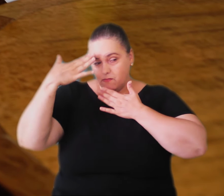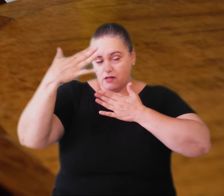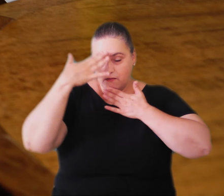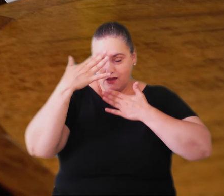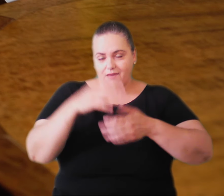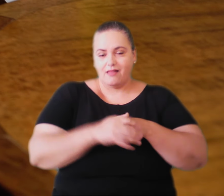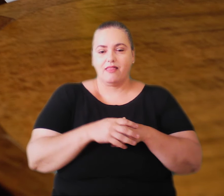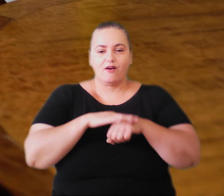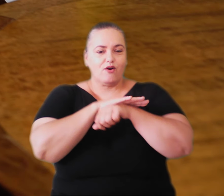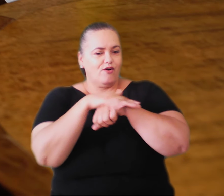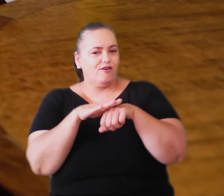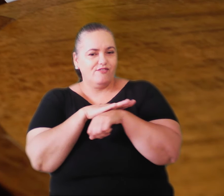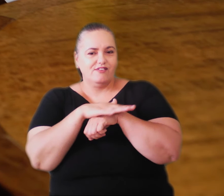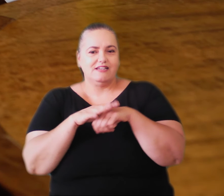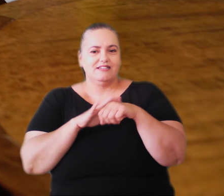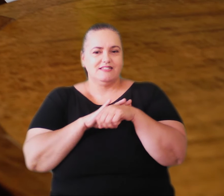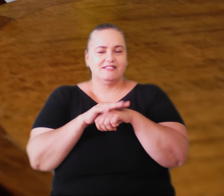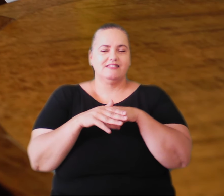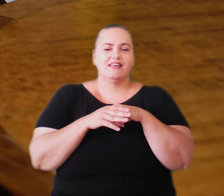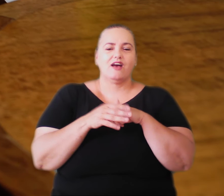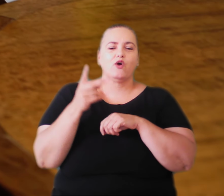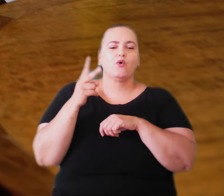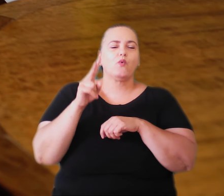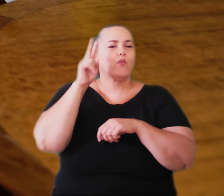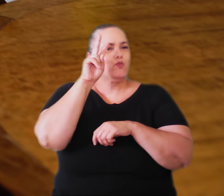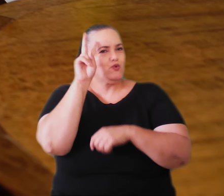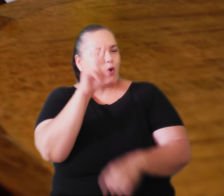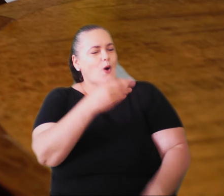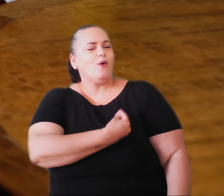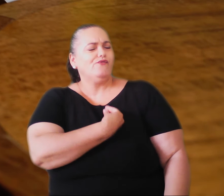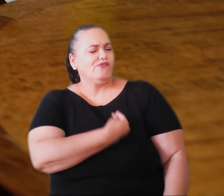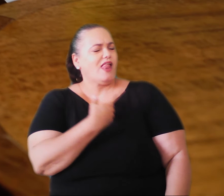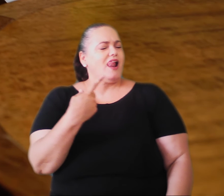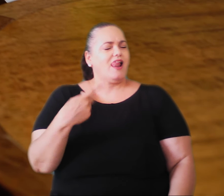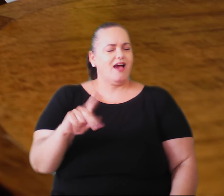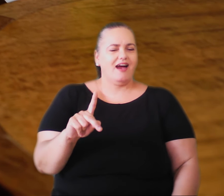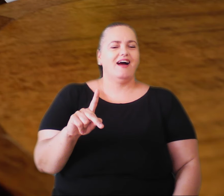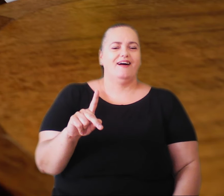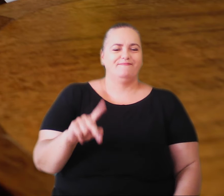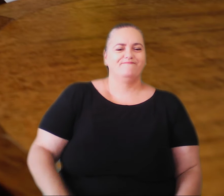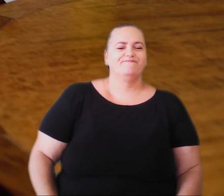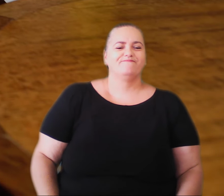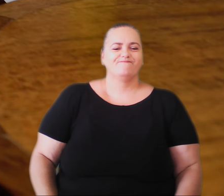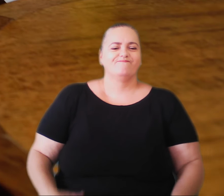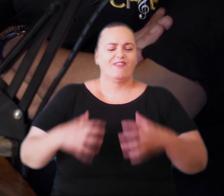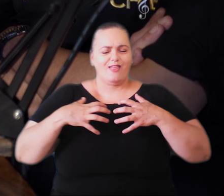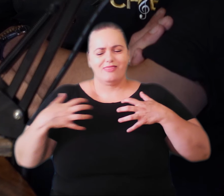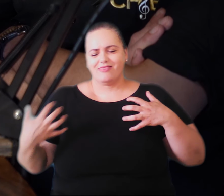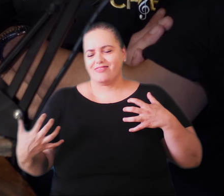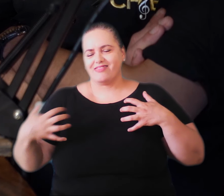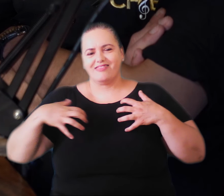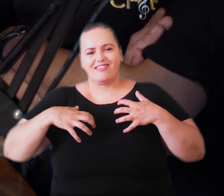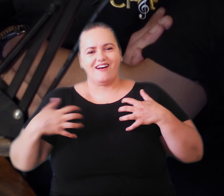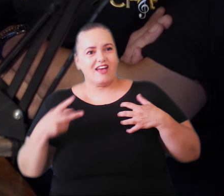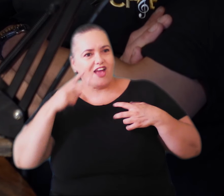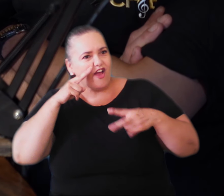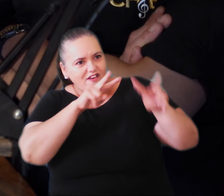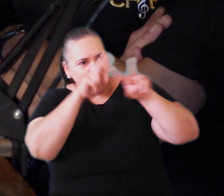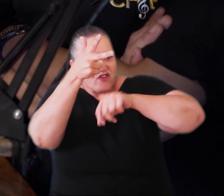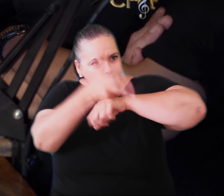doutor Edson Dutra, assim, ó. Olha a história de uma pessoa. E ele toca, eu te assisto os teus vídeos que tu